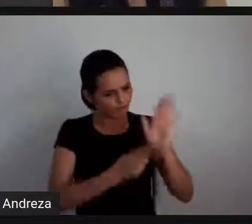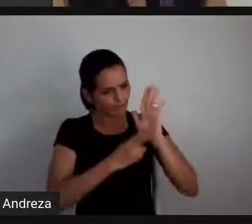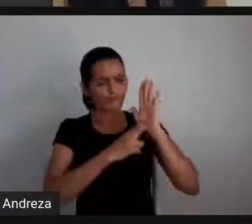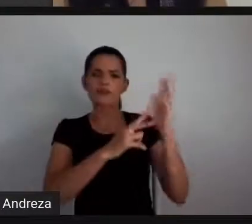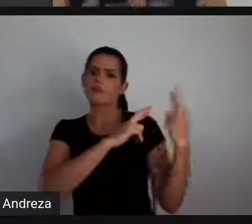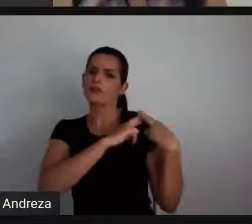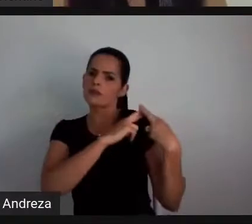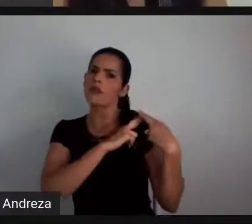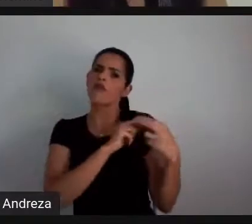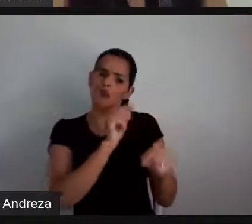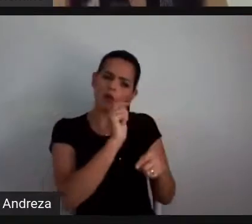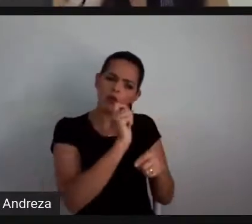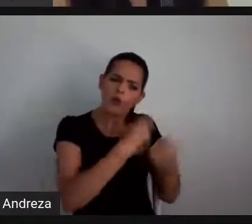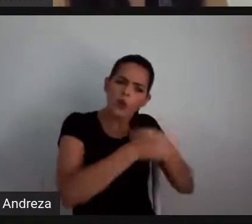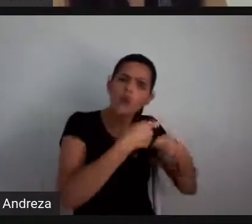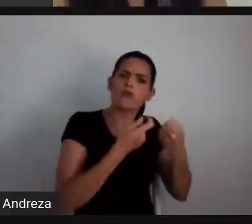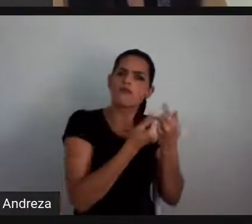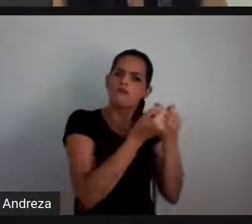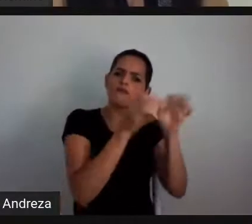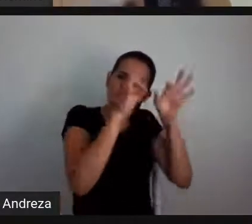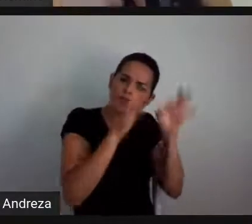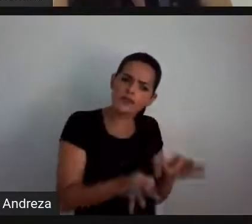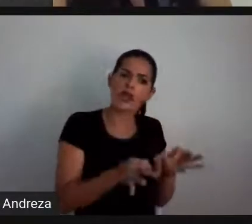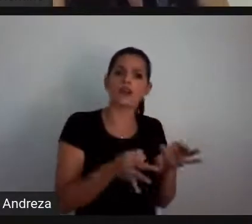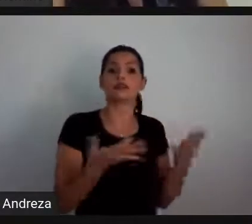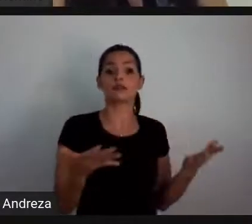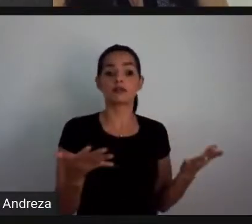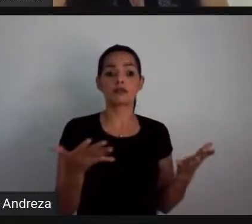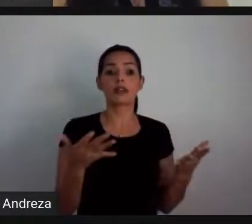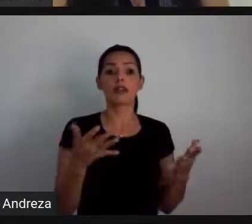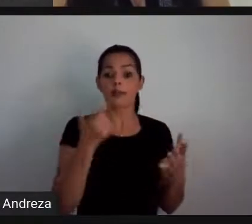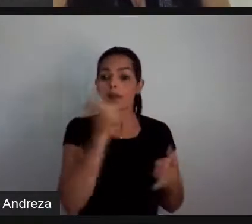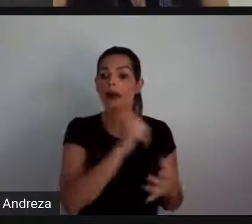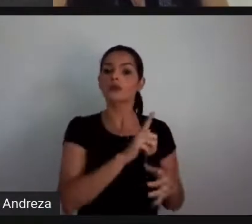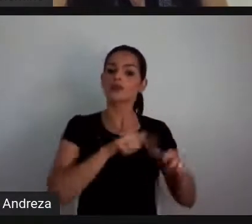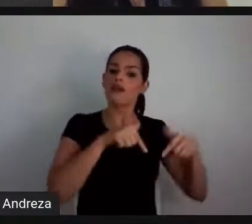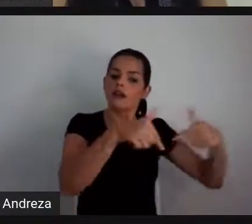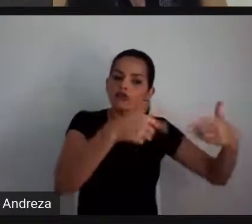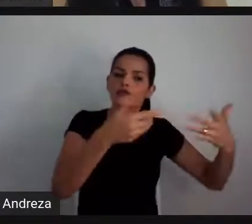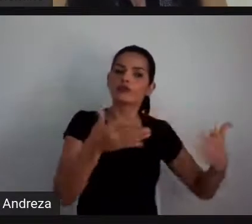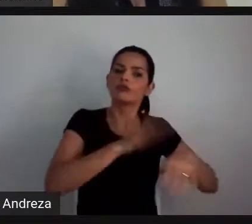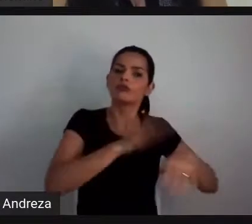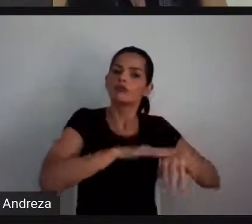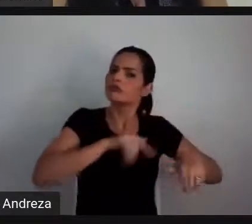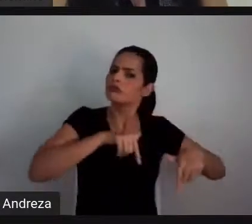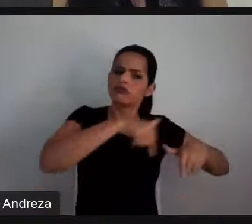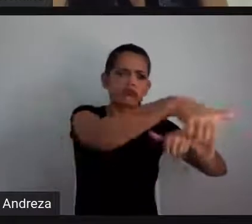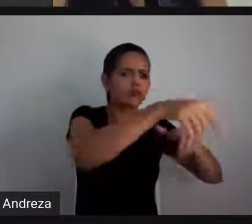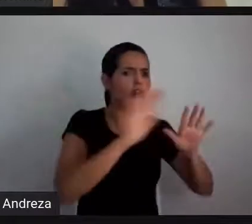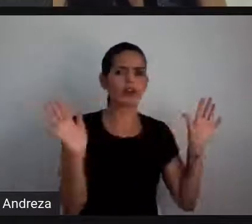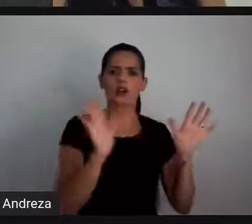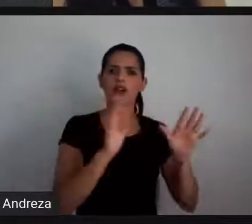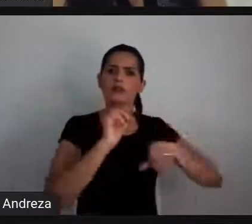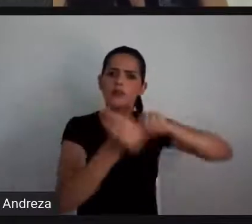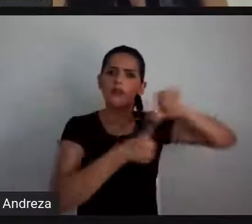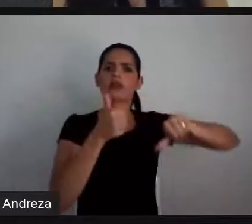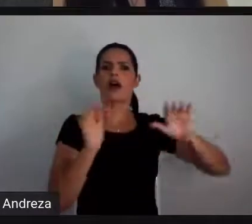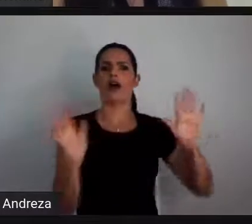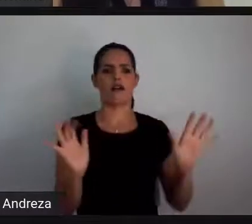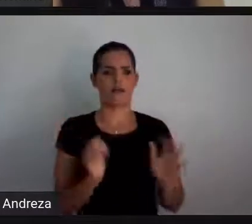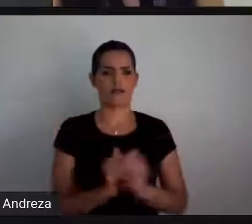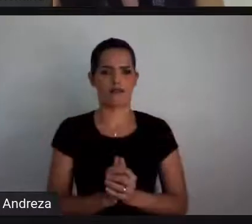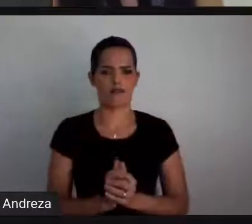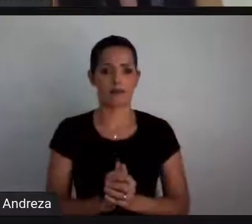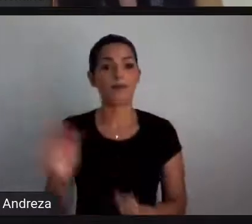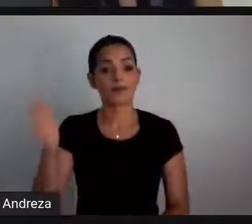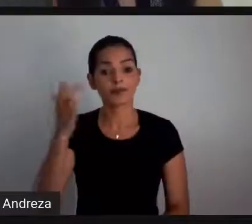das minhas finanças, isso é uma coisa, né? Que eu acho que está dentro disso, para poder tomar essas atitudes práticas, né? Que você trouxe para a gente. Assim, isso, né? eu